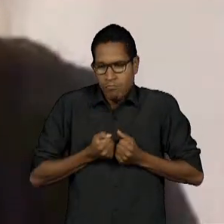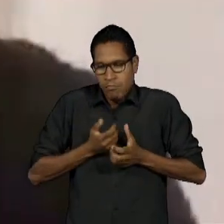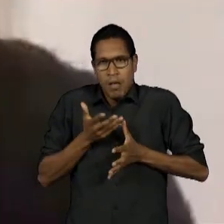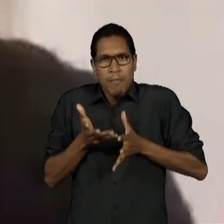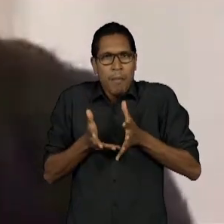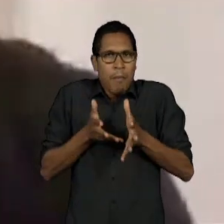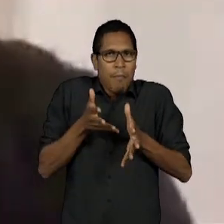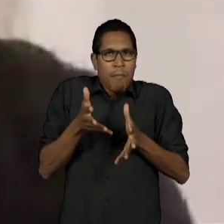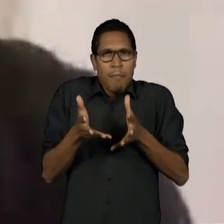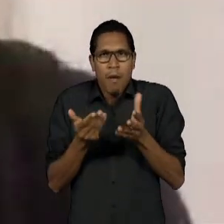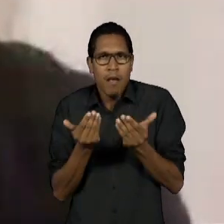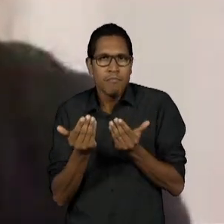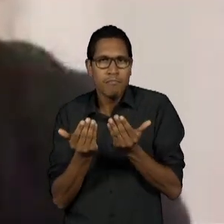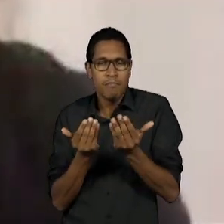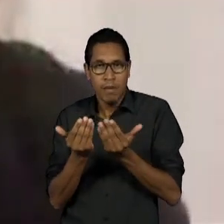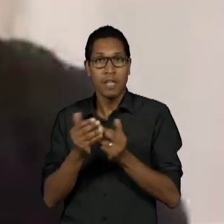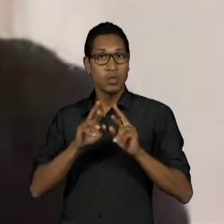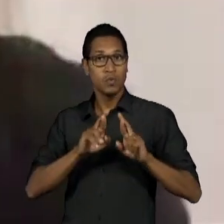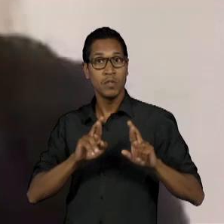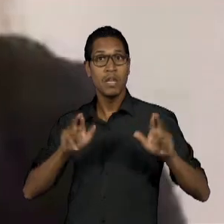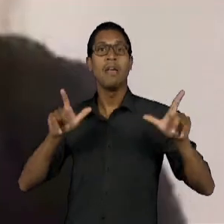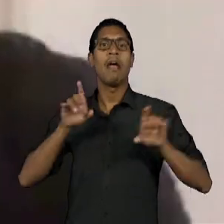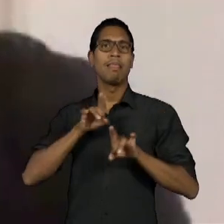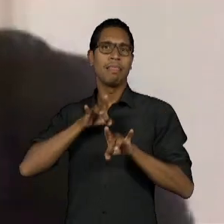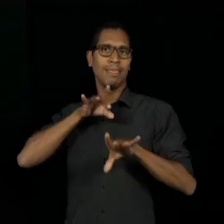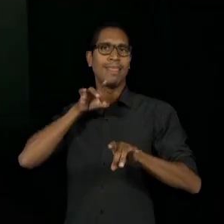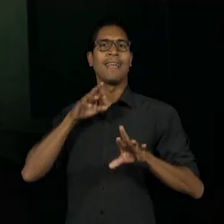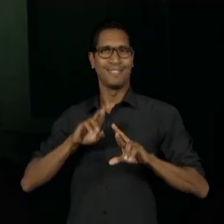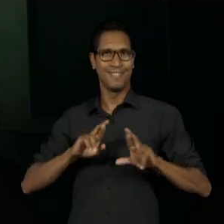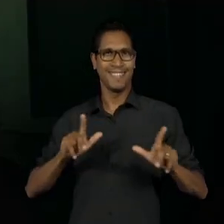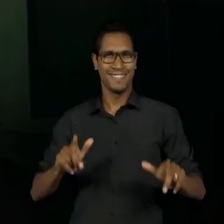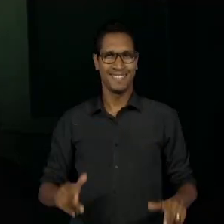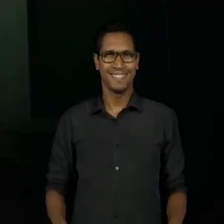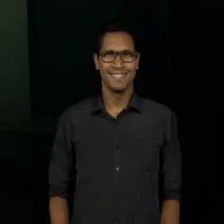introspectivo, né? É diferente, a técnica é diferente.